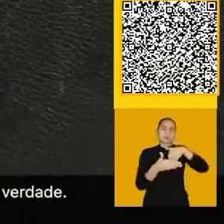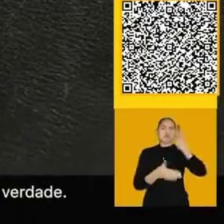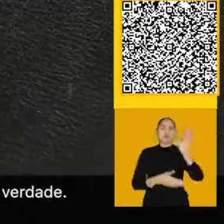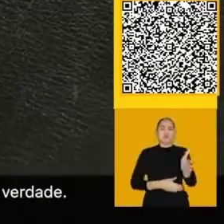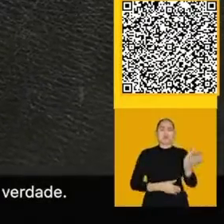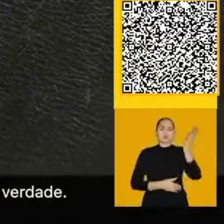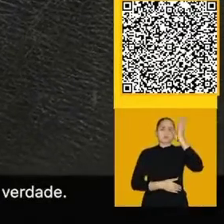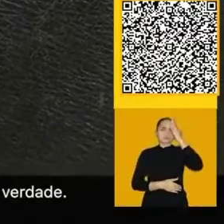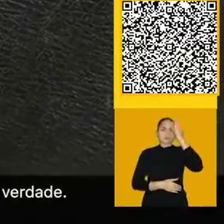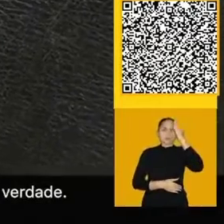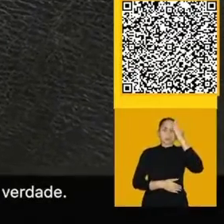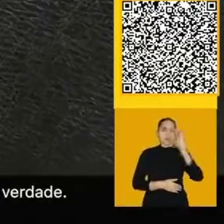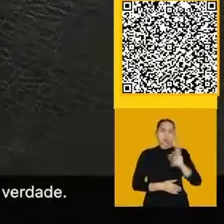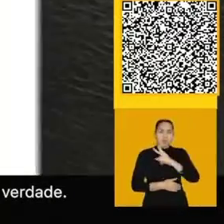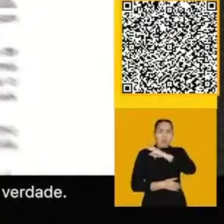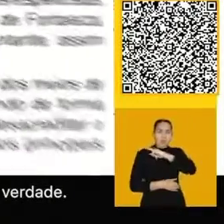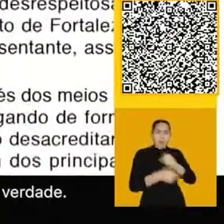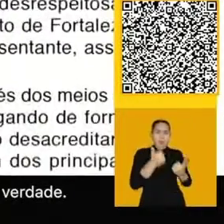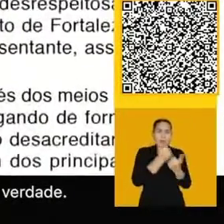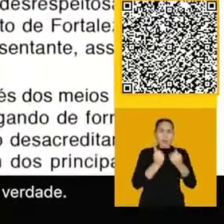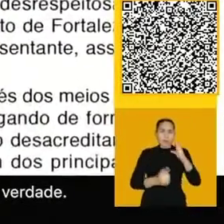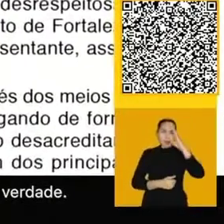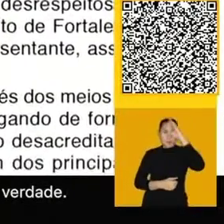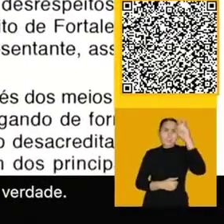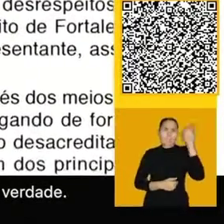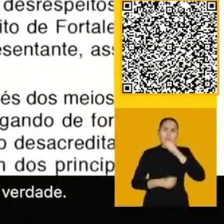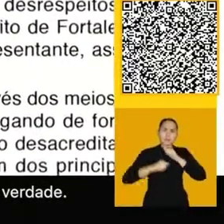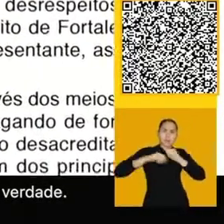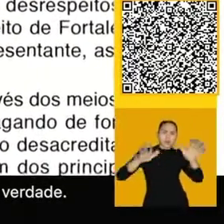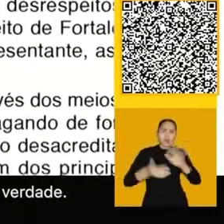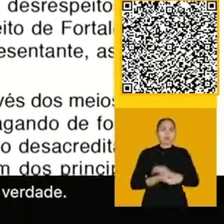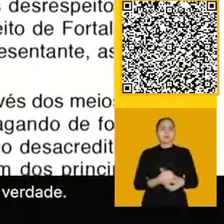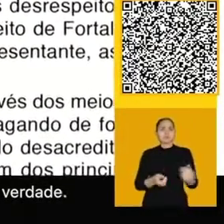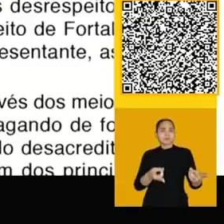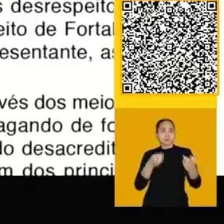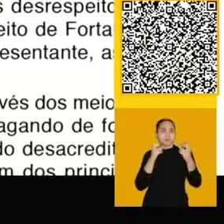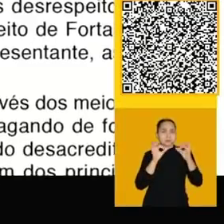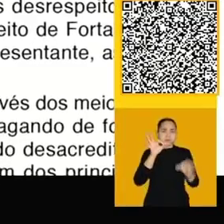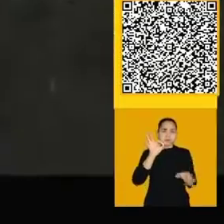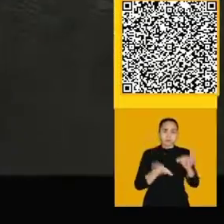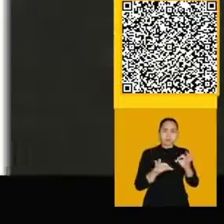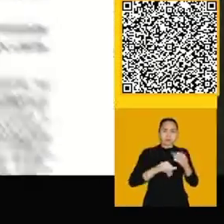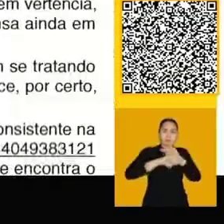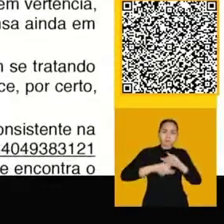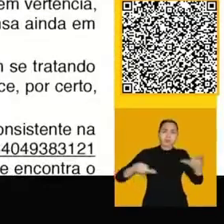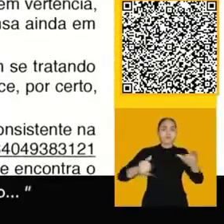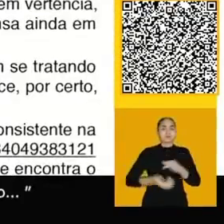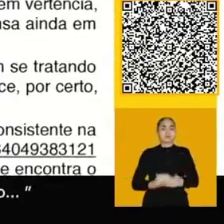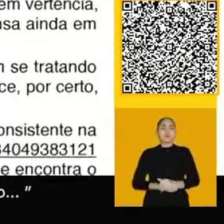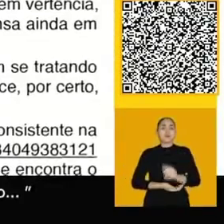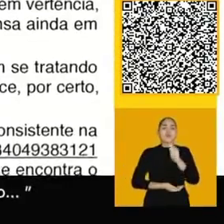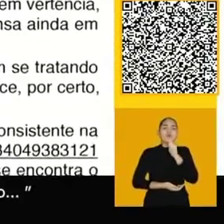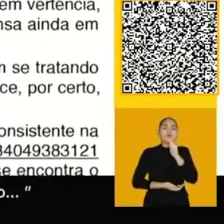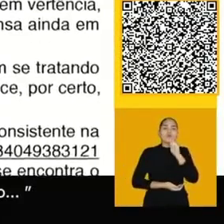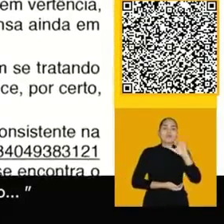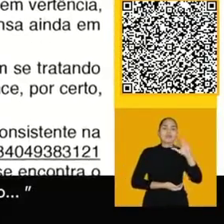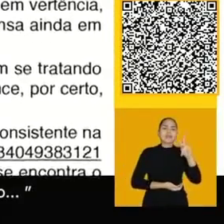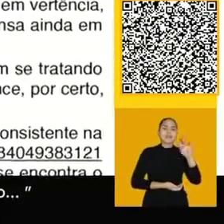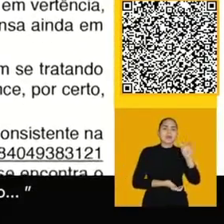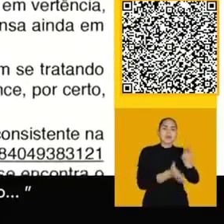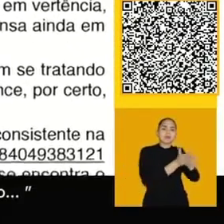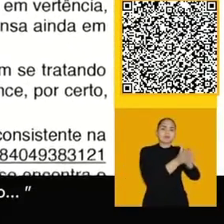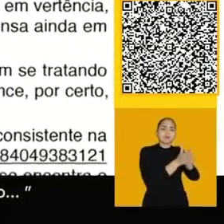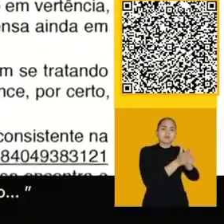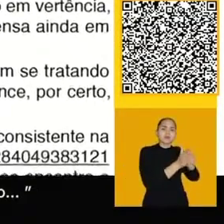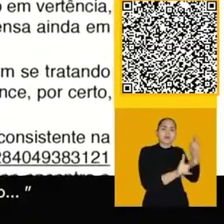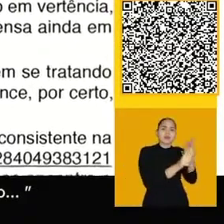A Justiça Eleitoral reconheceu que o candidato de Bolsonaro faltou com a verdade. Veja o que diz a decisão. Não chegou a ser